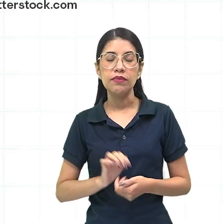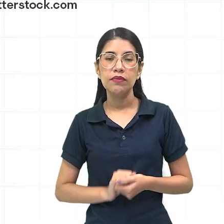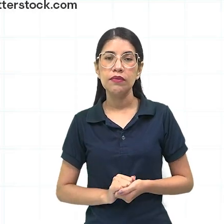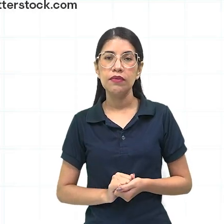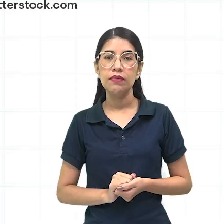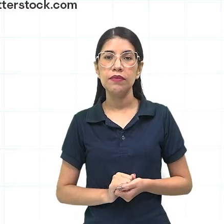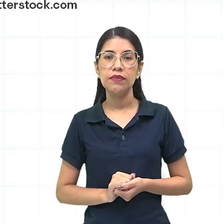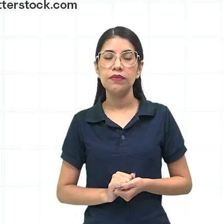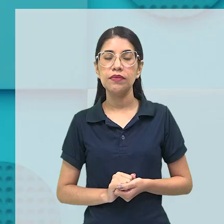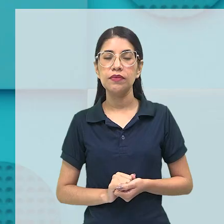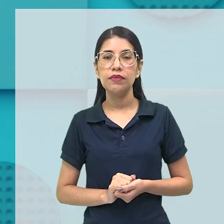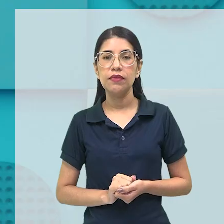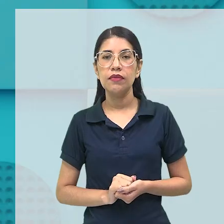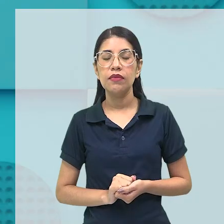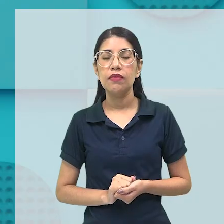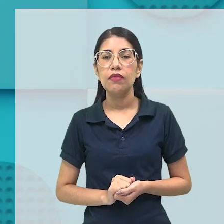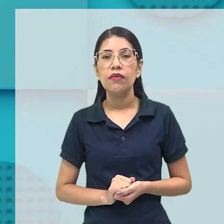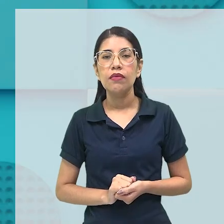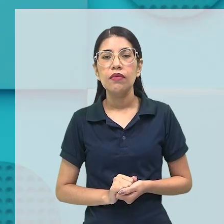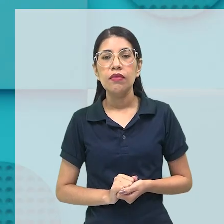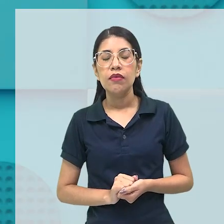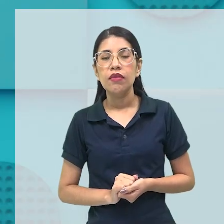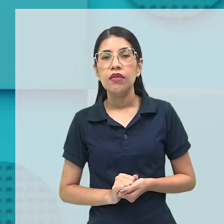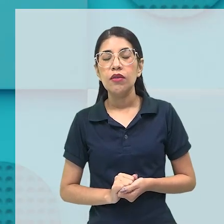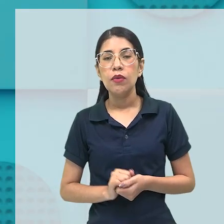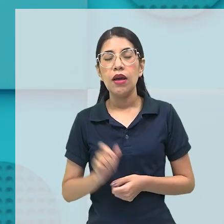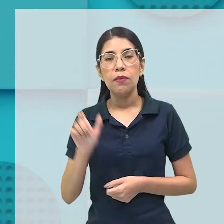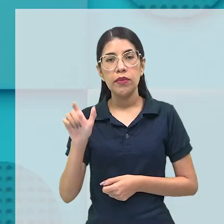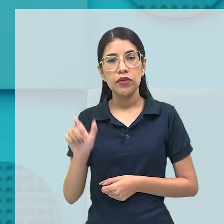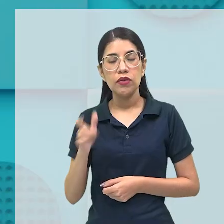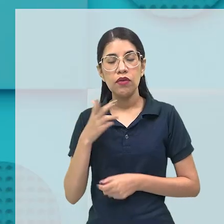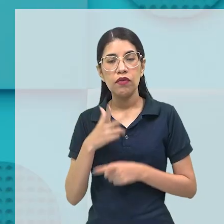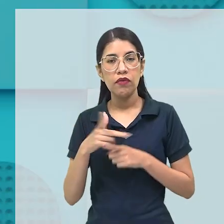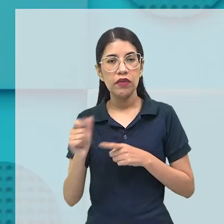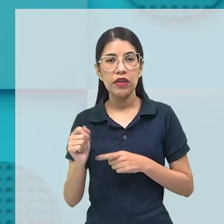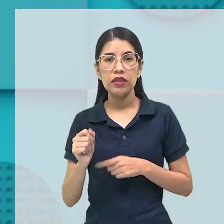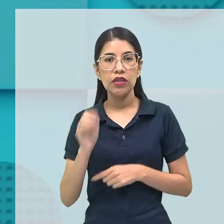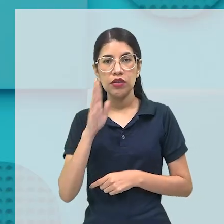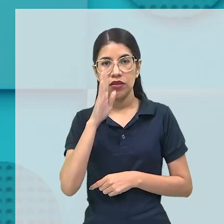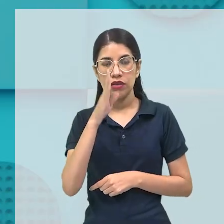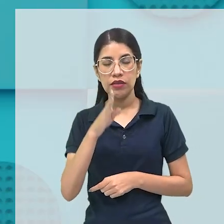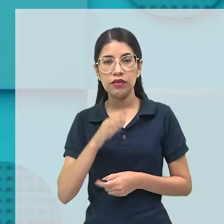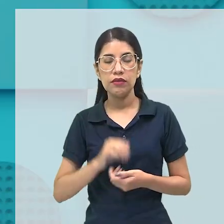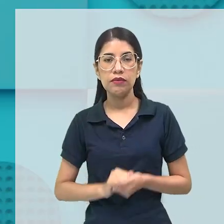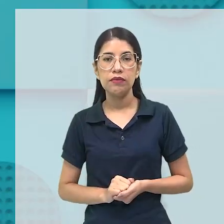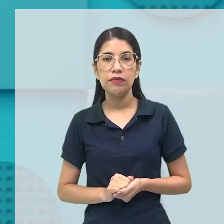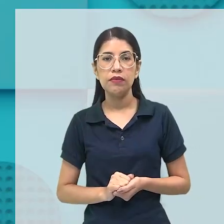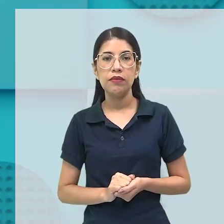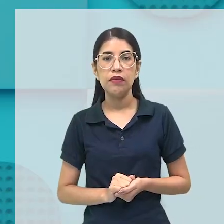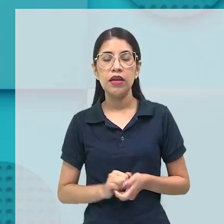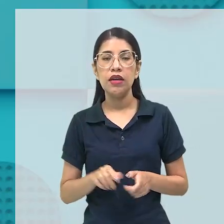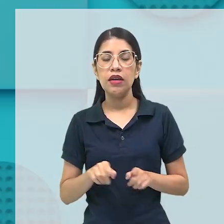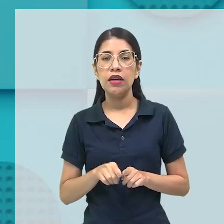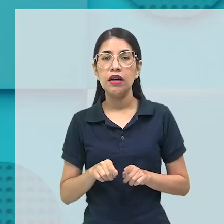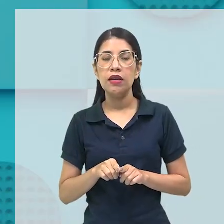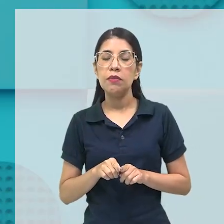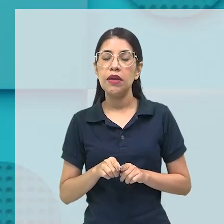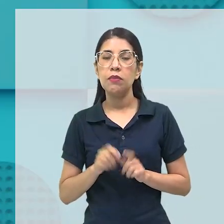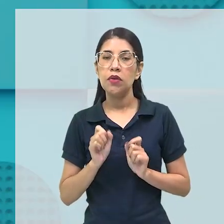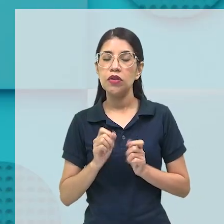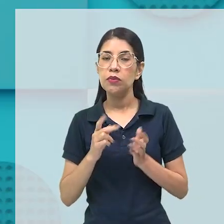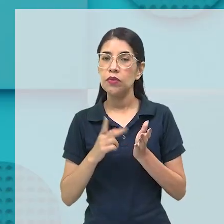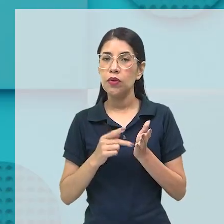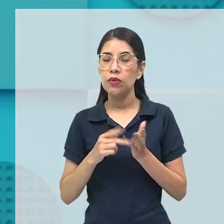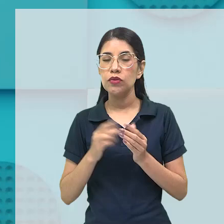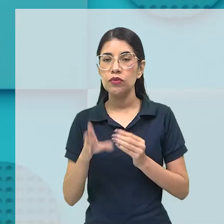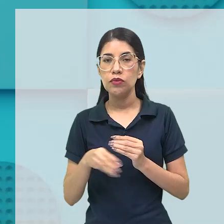daí é imobilização. Aí, nesse caso, o lutador vence de uma só vez. Ou, então, acumulando pontos. Quando,